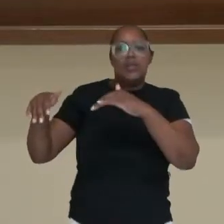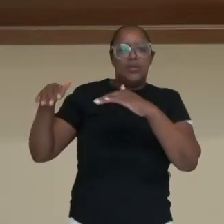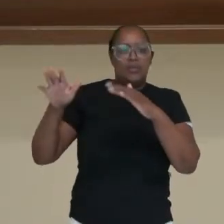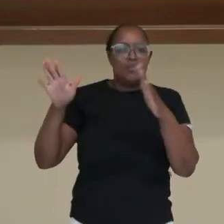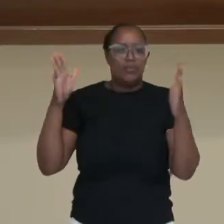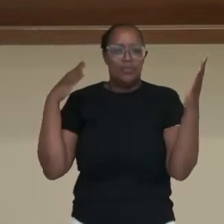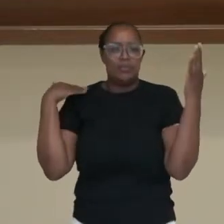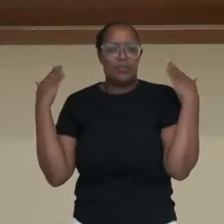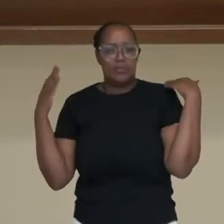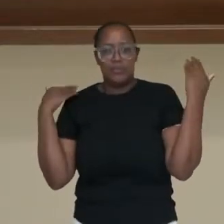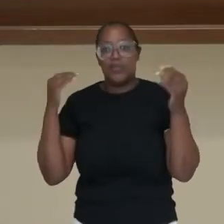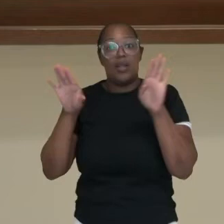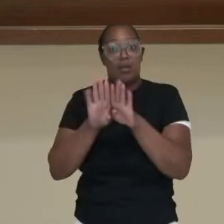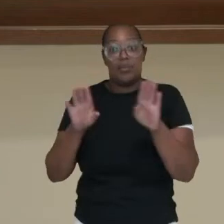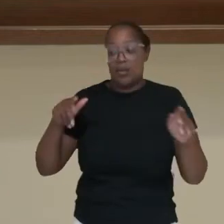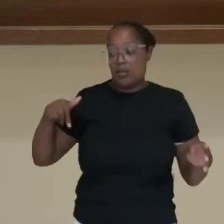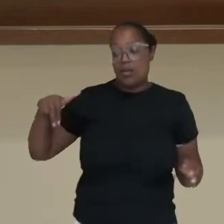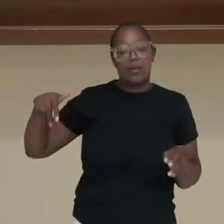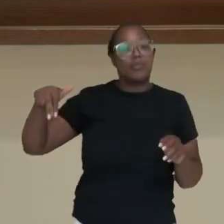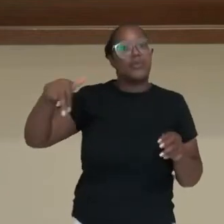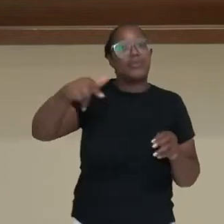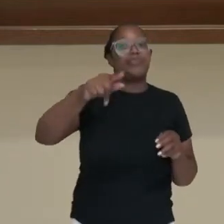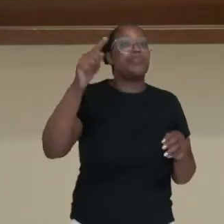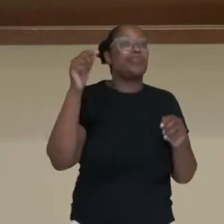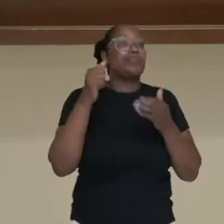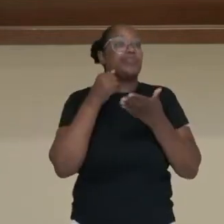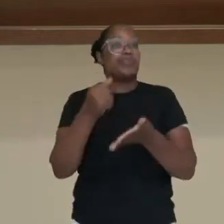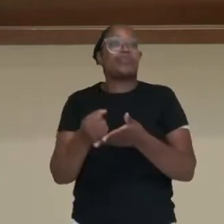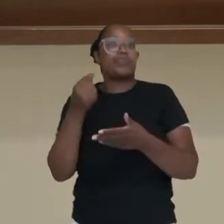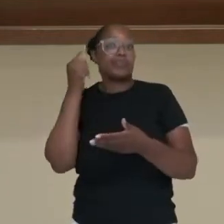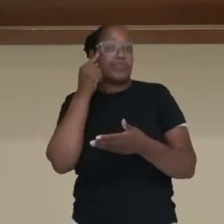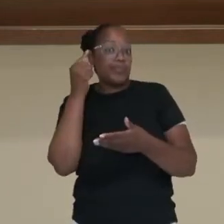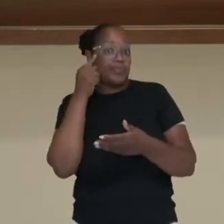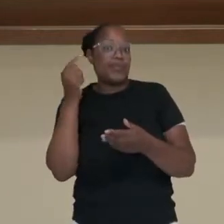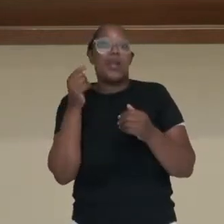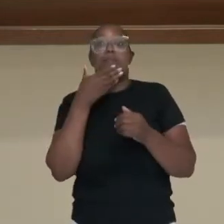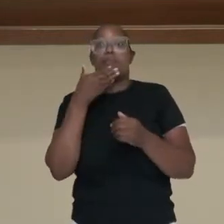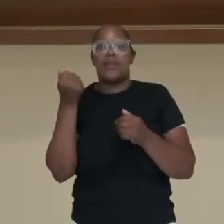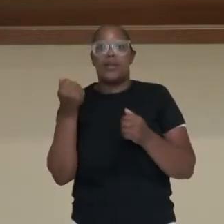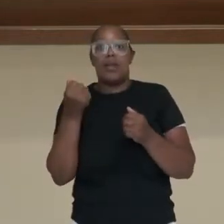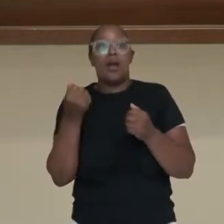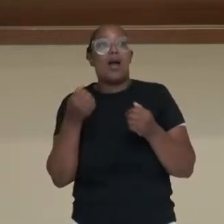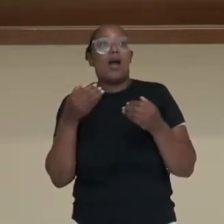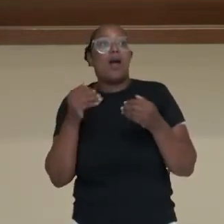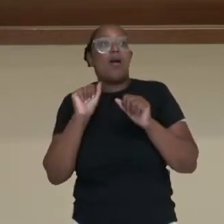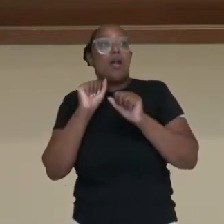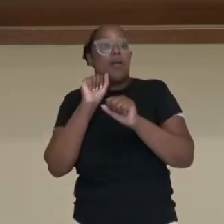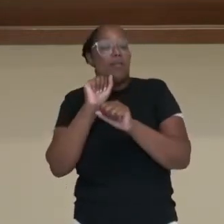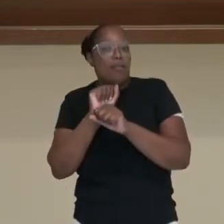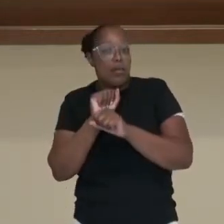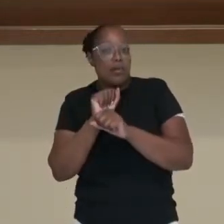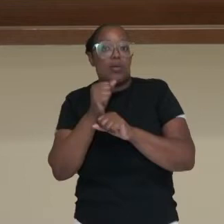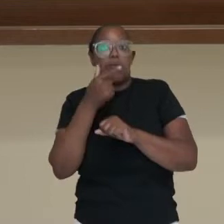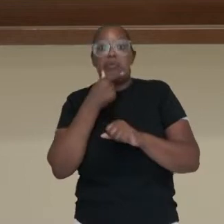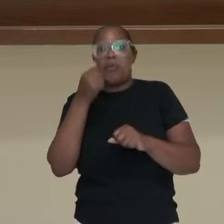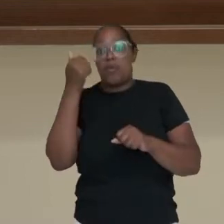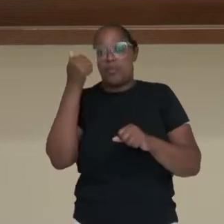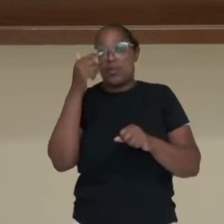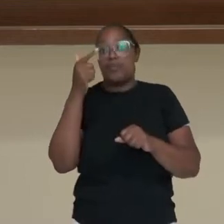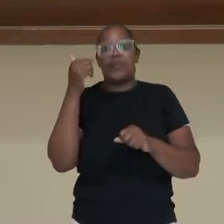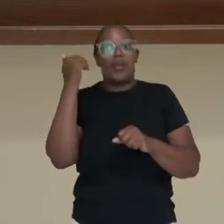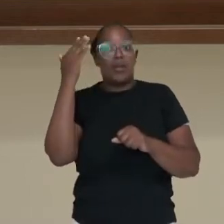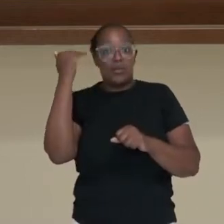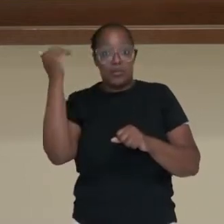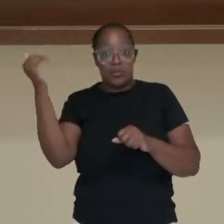e caminhando para ajudar a pensar melhor. Bom, para Aristóteles, a finalidade da vida é